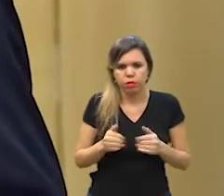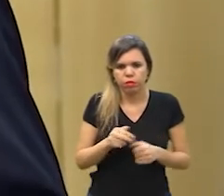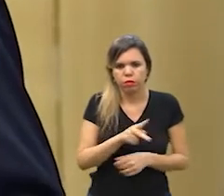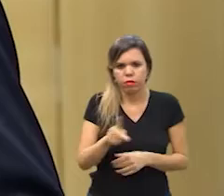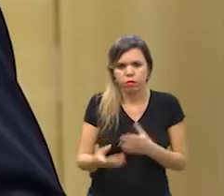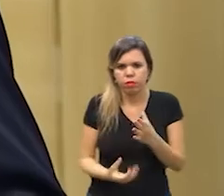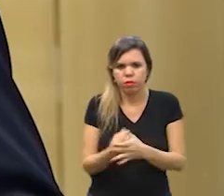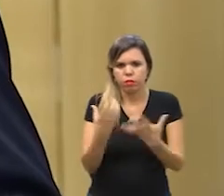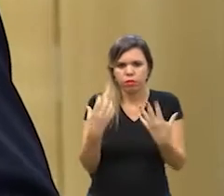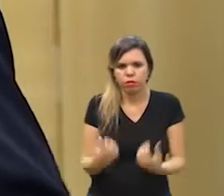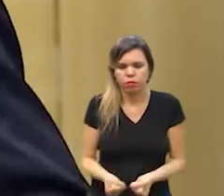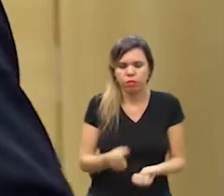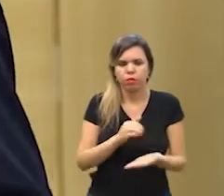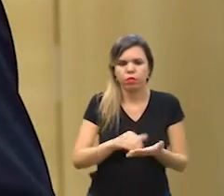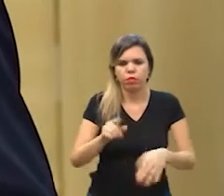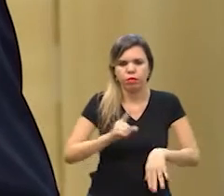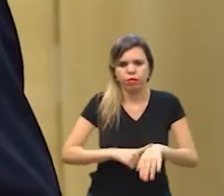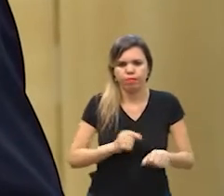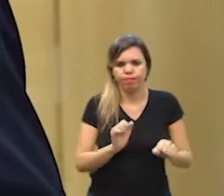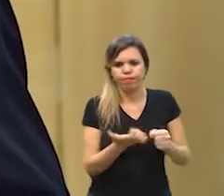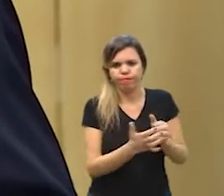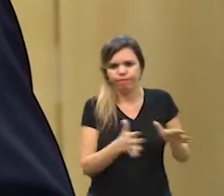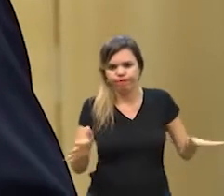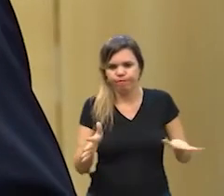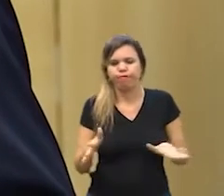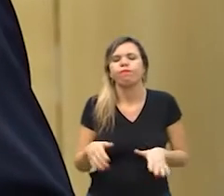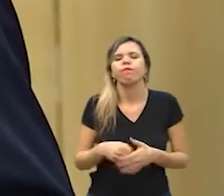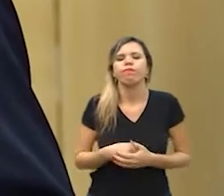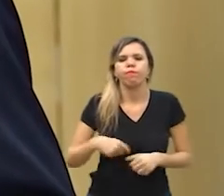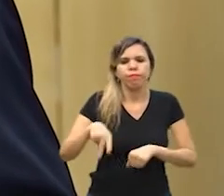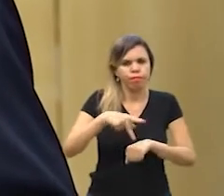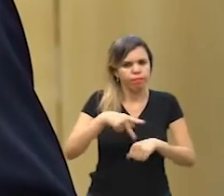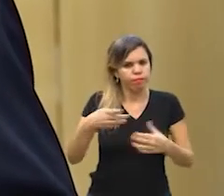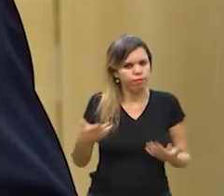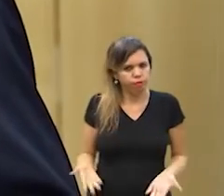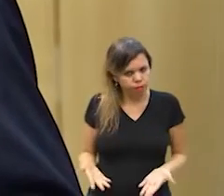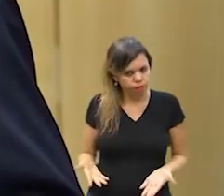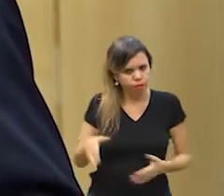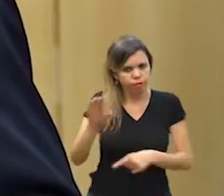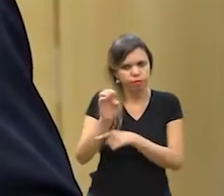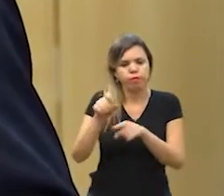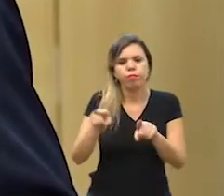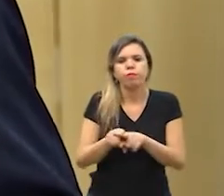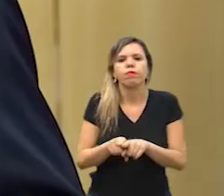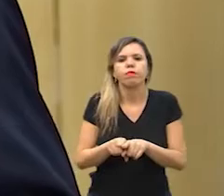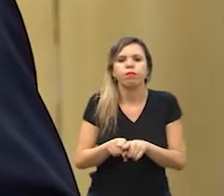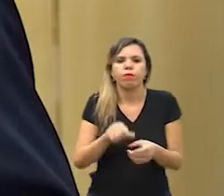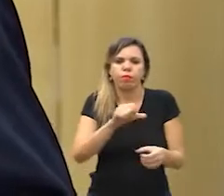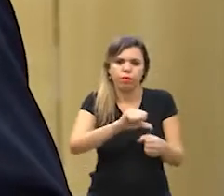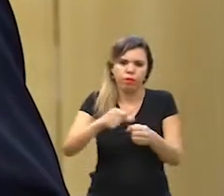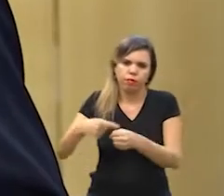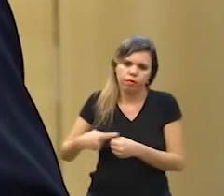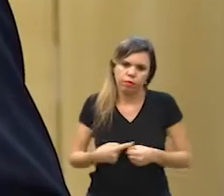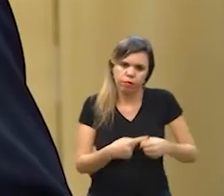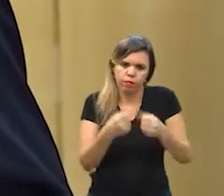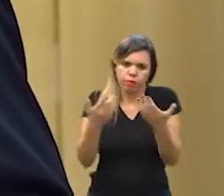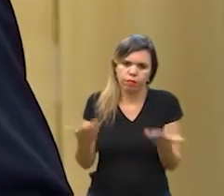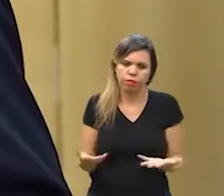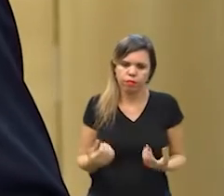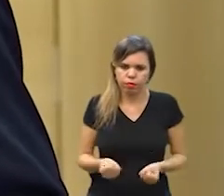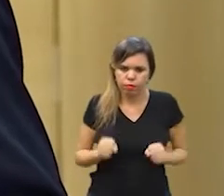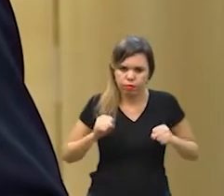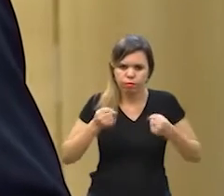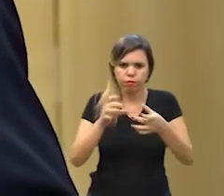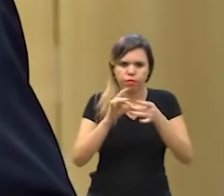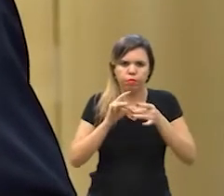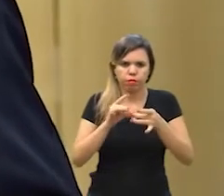pegando a presidência do Parlamento no momento pandêmico do nosso país, do nosso estado e também da nossa região.